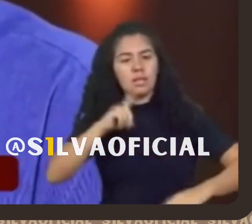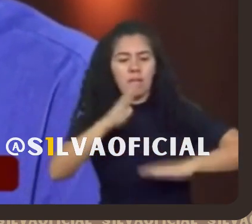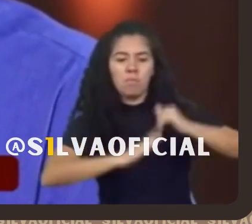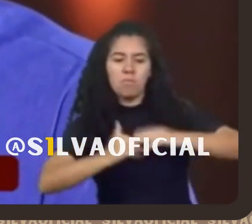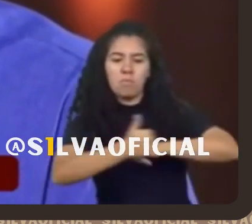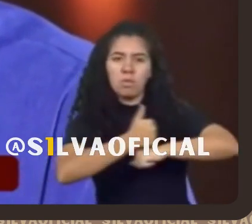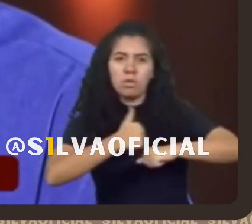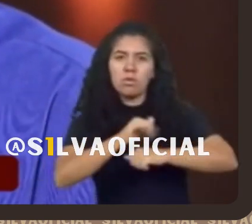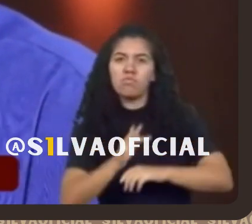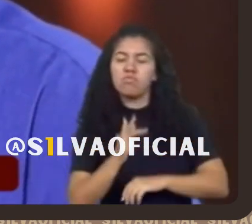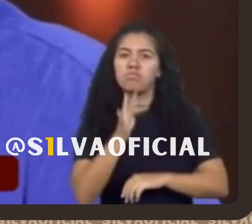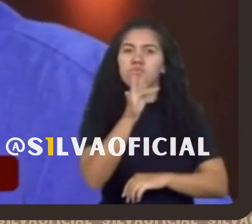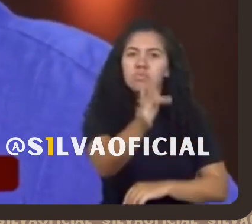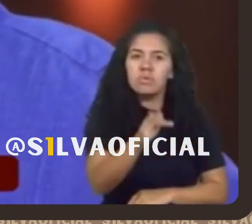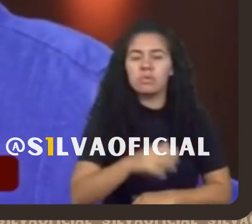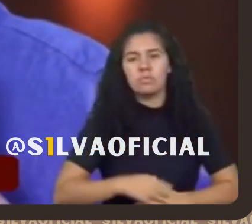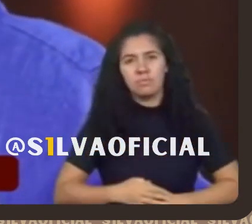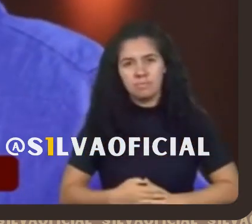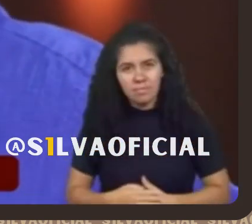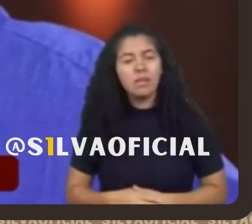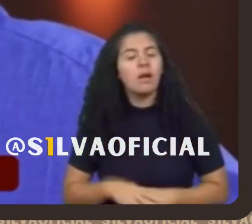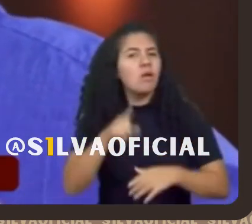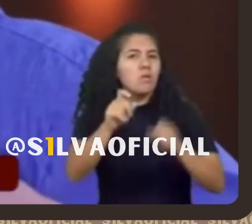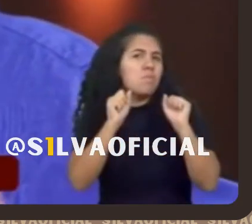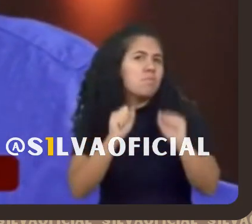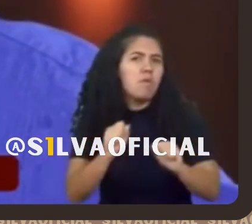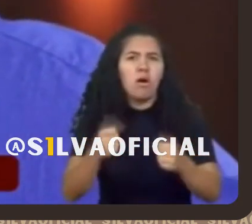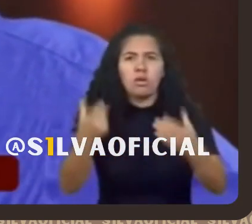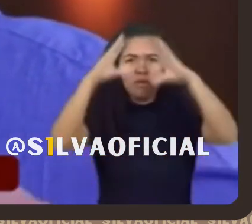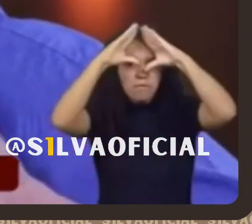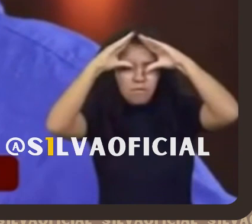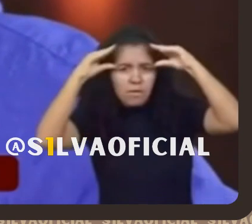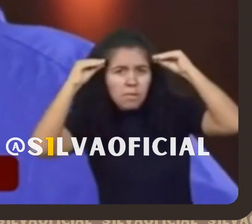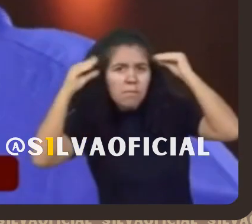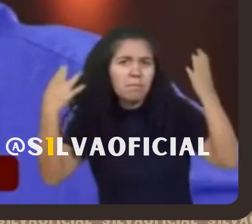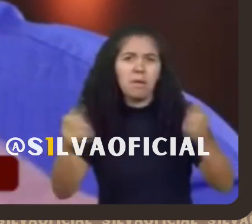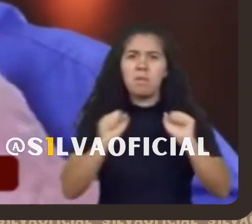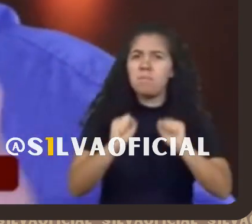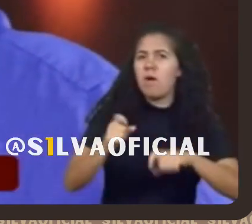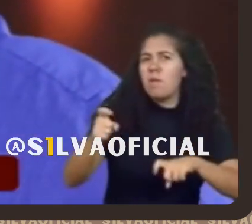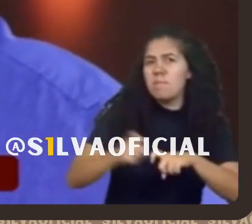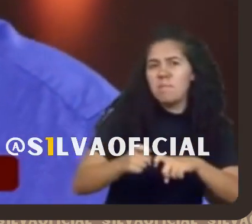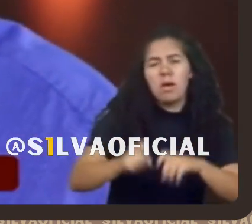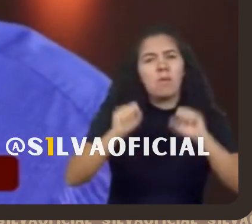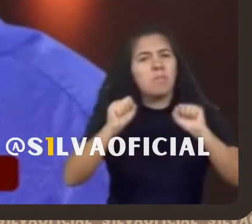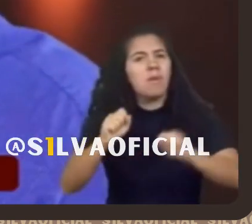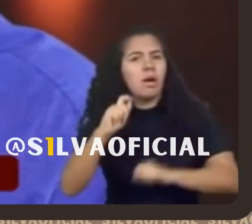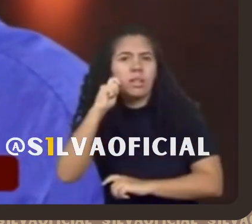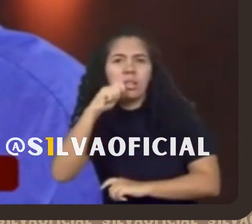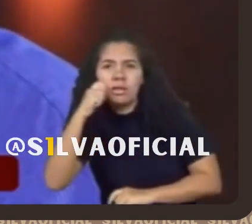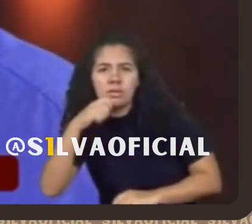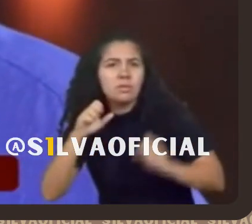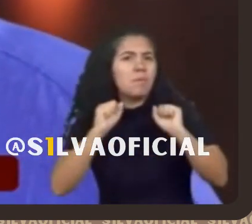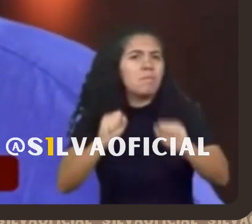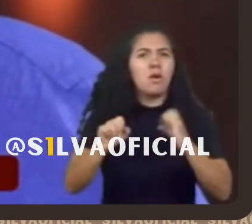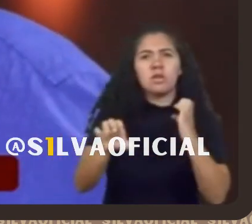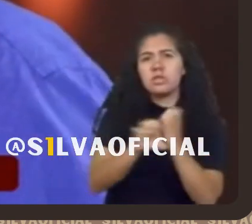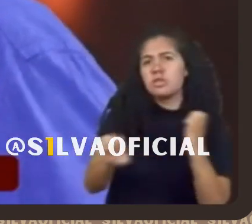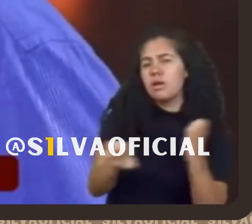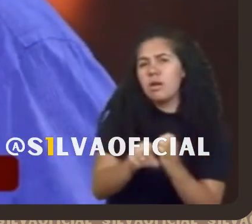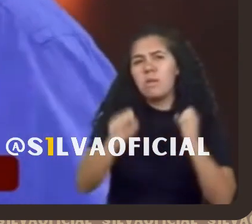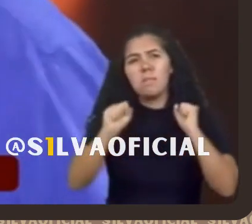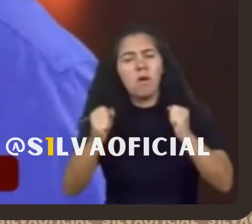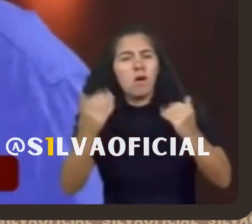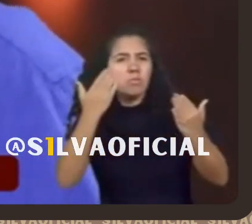coisa na vida pode ser o Enfermeiro pode ser um médico pode ser um dentista pode ser um engenheiro pode ser um psicólogo pode ser